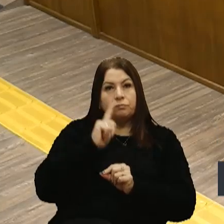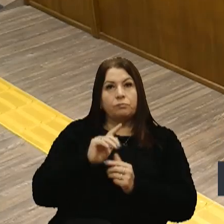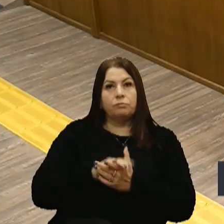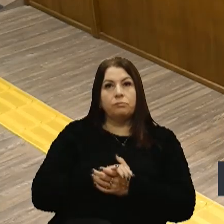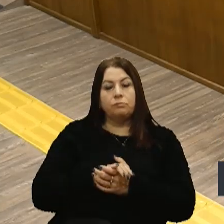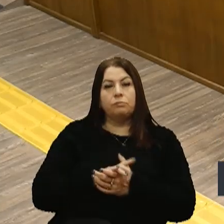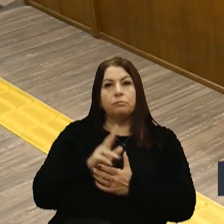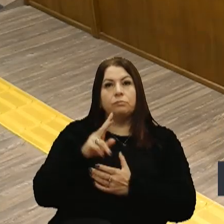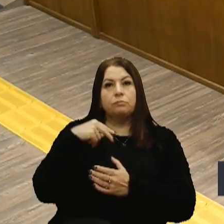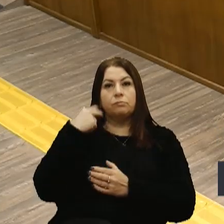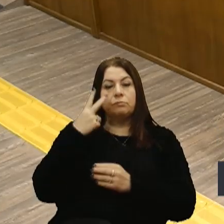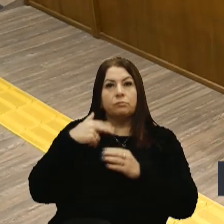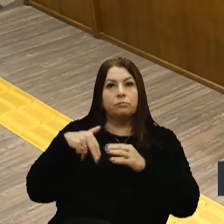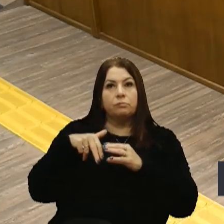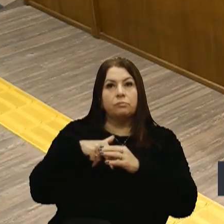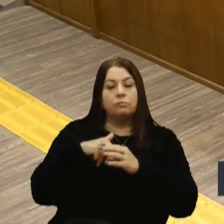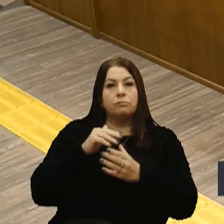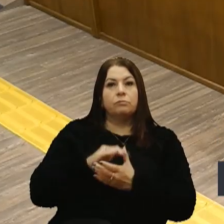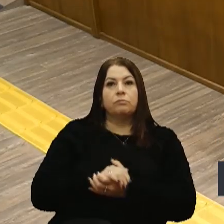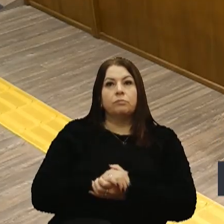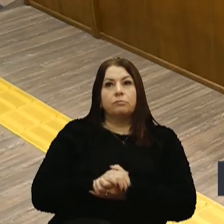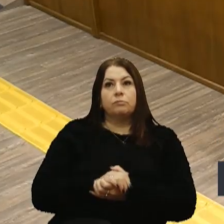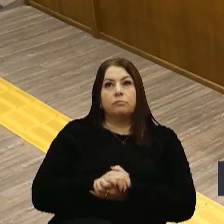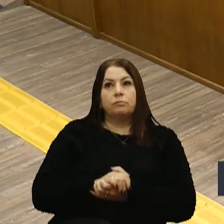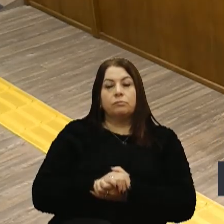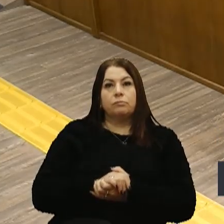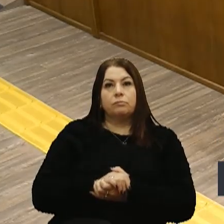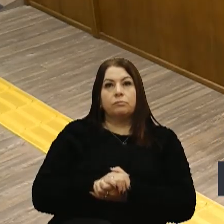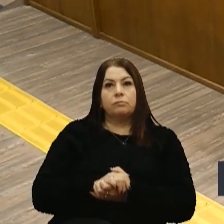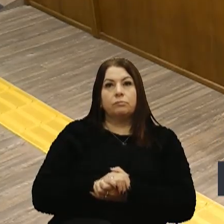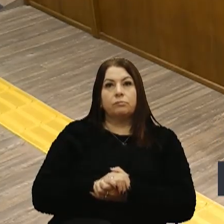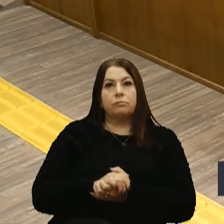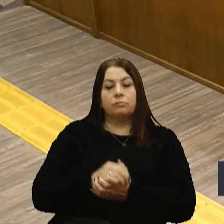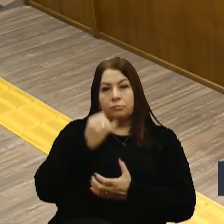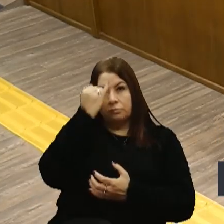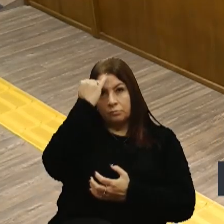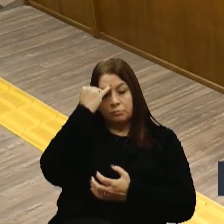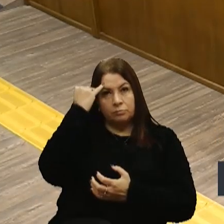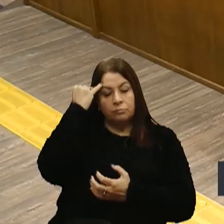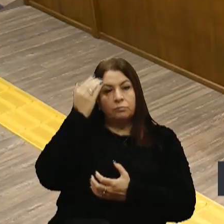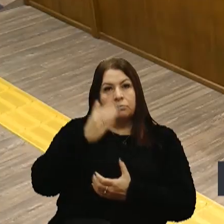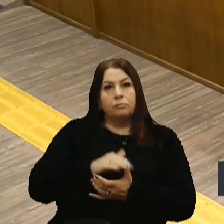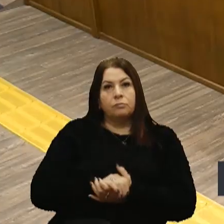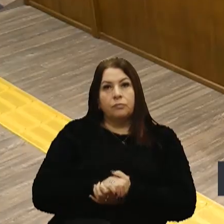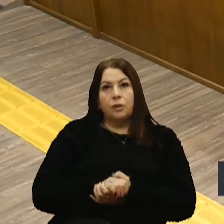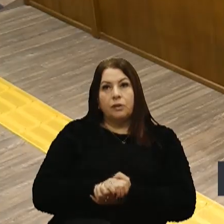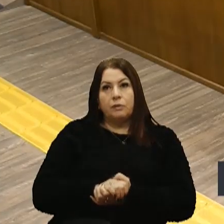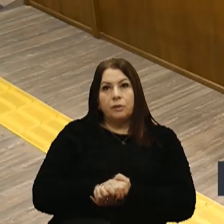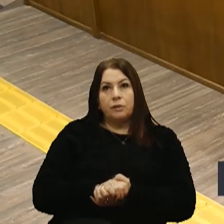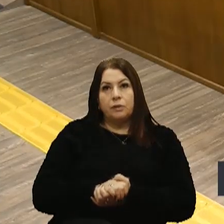Lucas Carenhato. O próximo vereador inscrito no grande expediente é o vereador José D'Ambrós. Com a palavra.